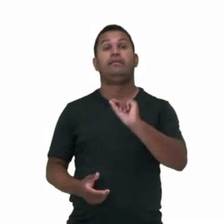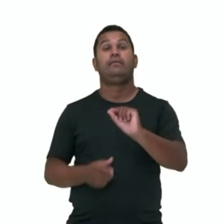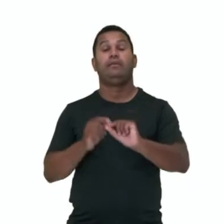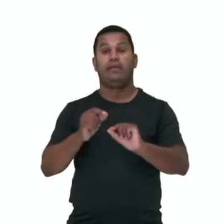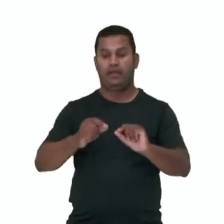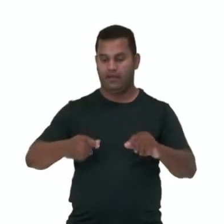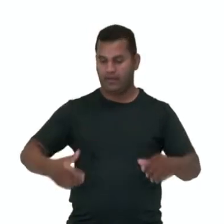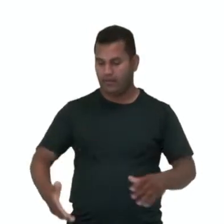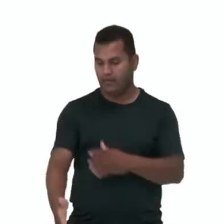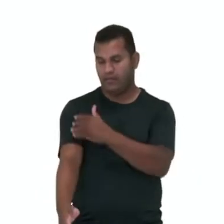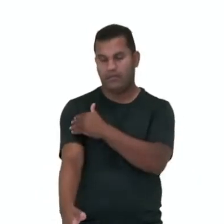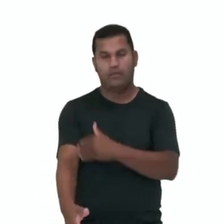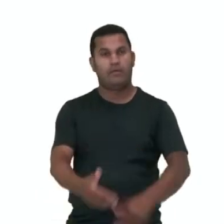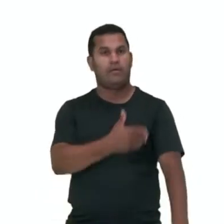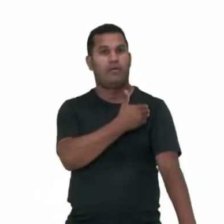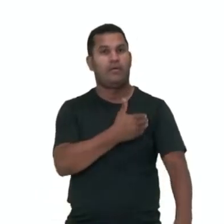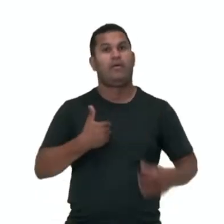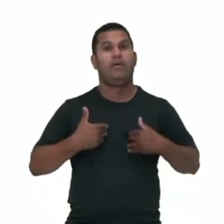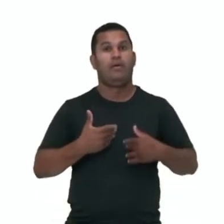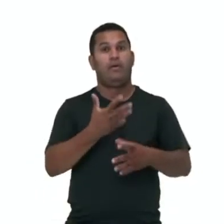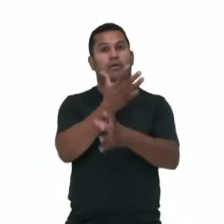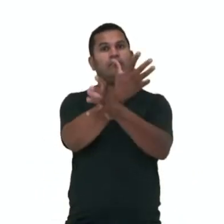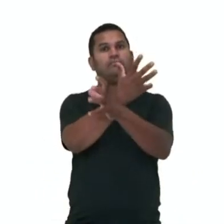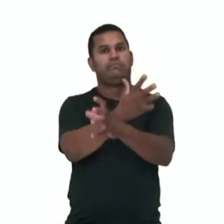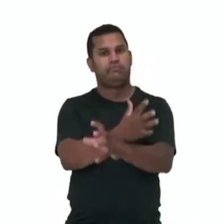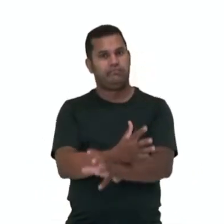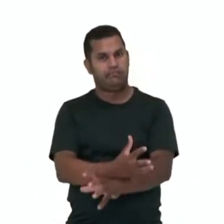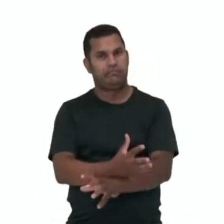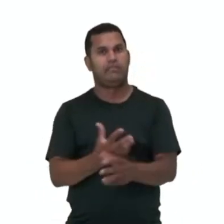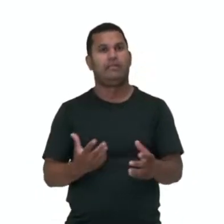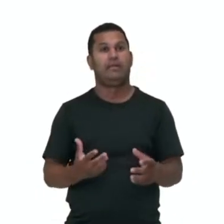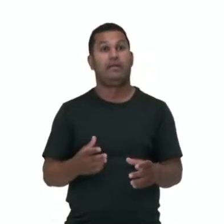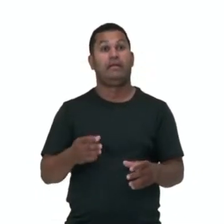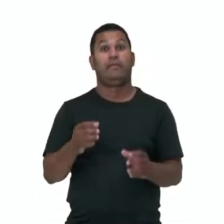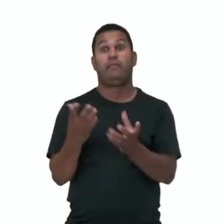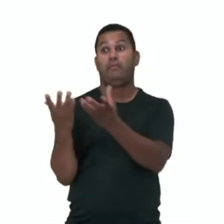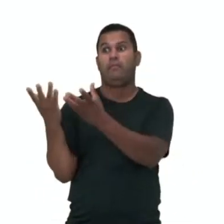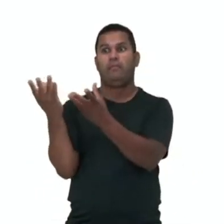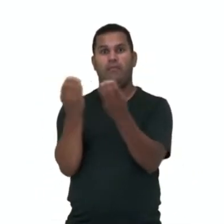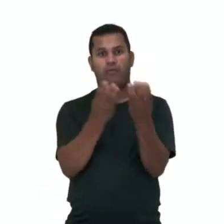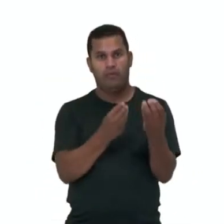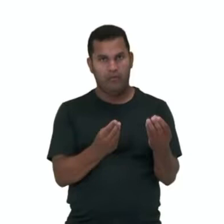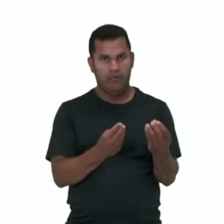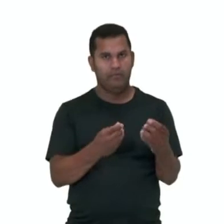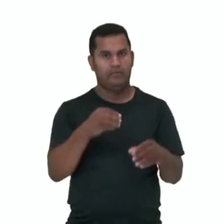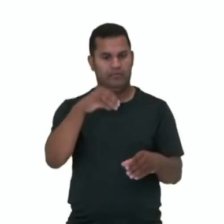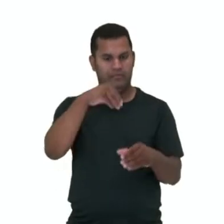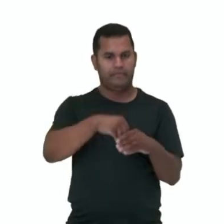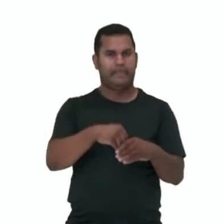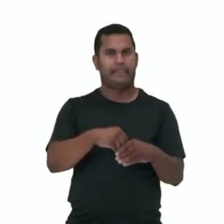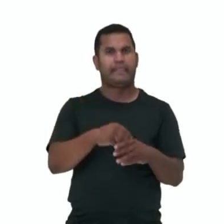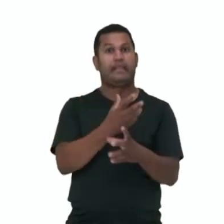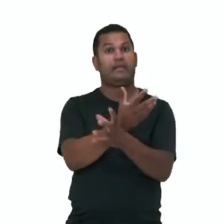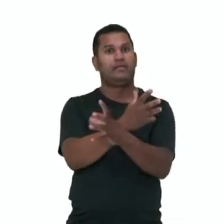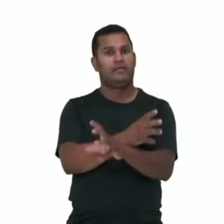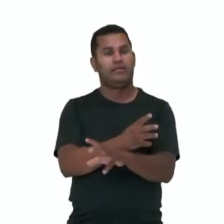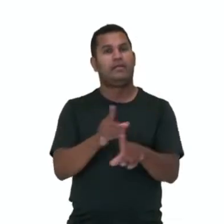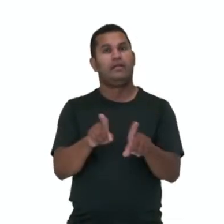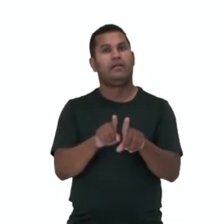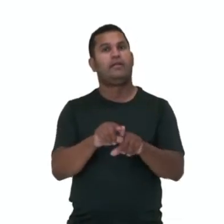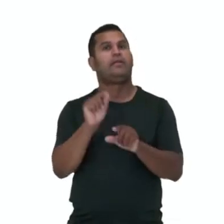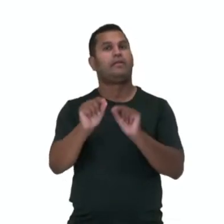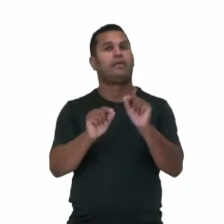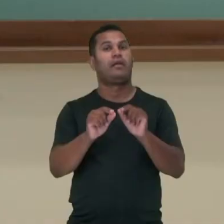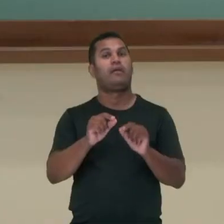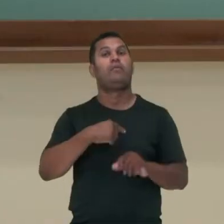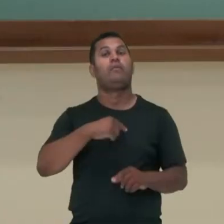sistemas formam um organismo. Um organismo, quando ele está junto da mesma espécie, na mesma era geológica, no